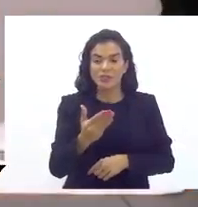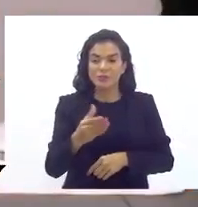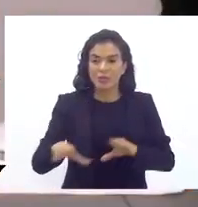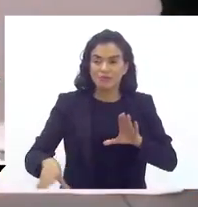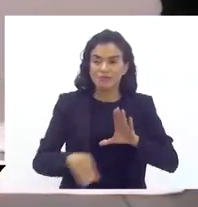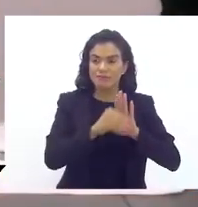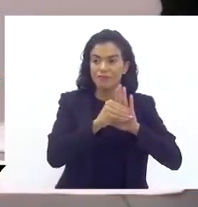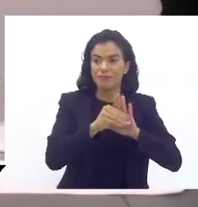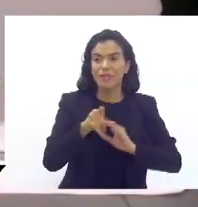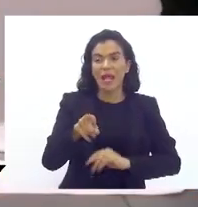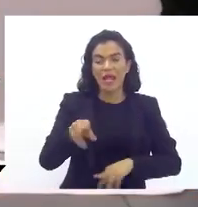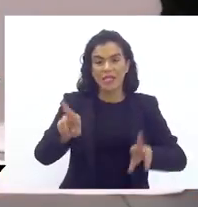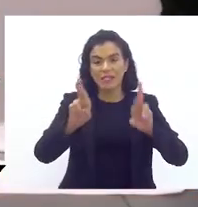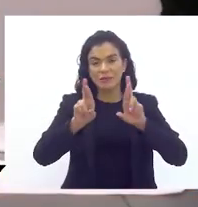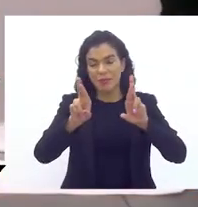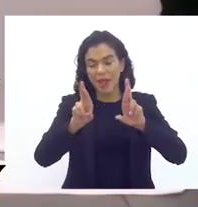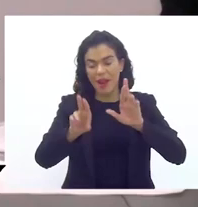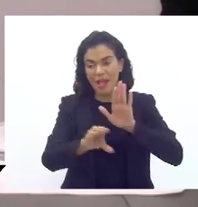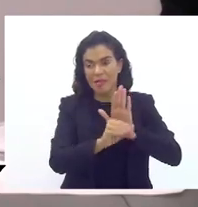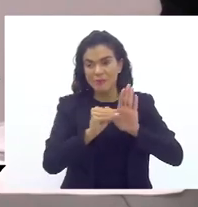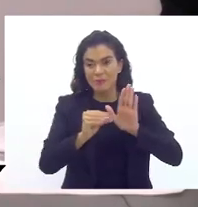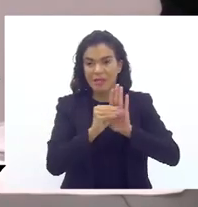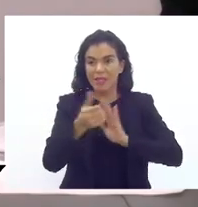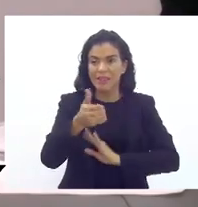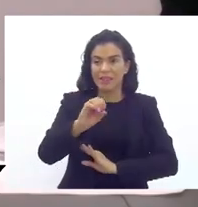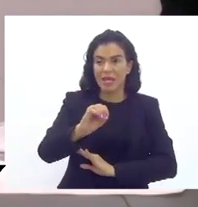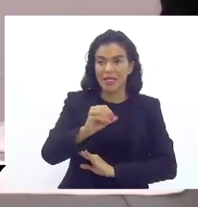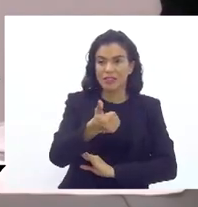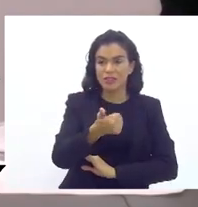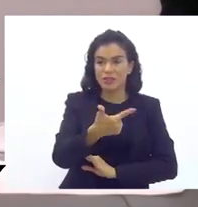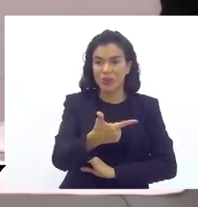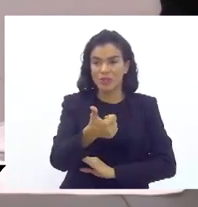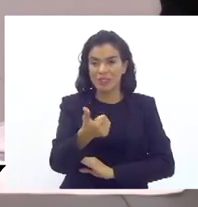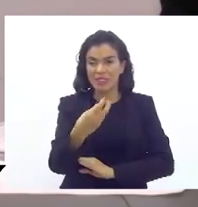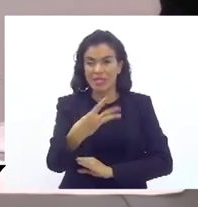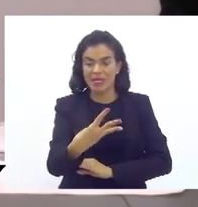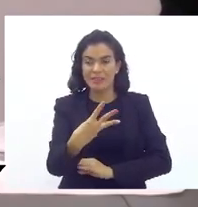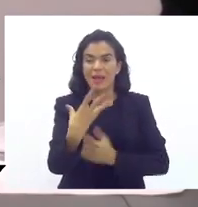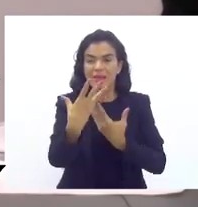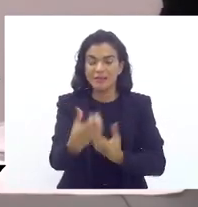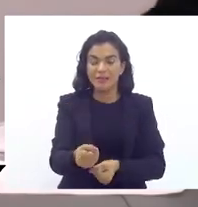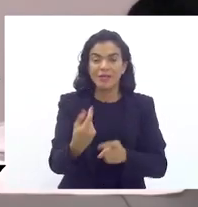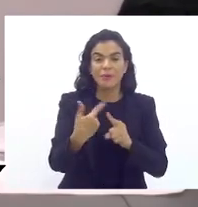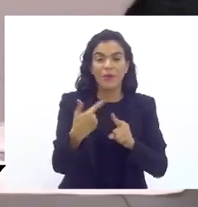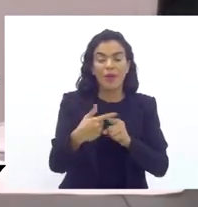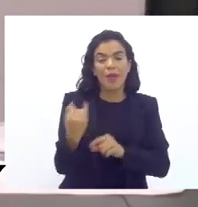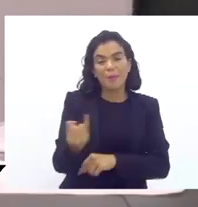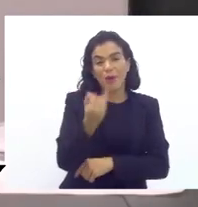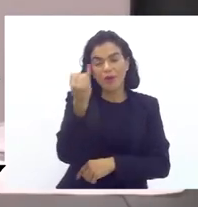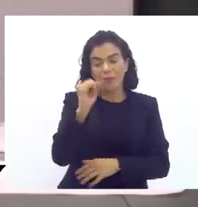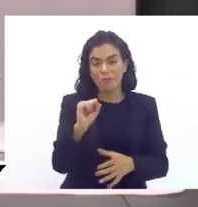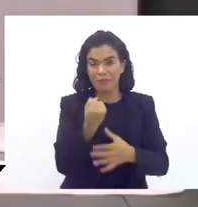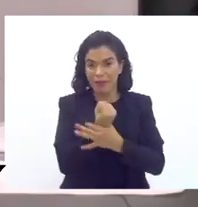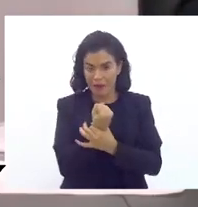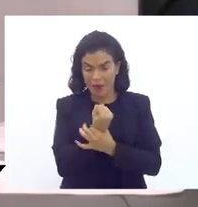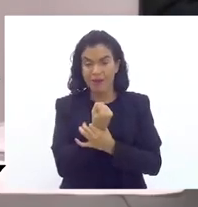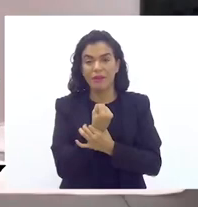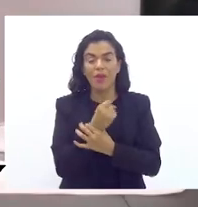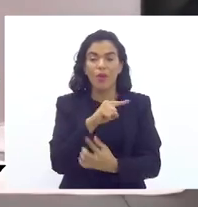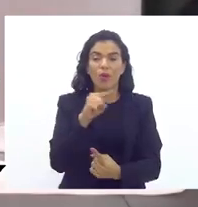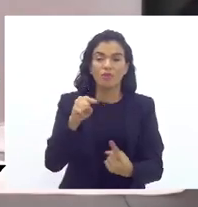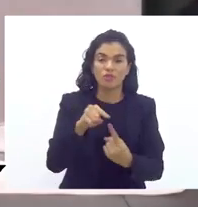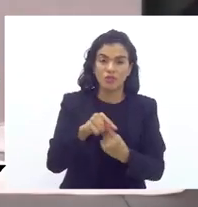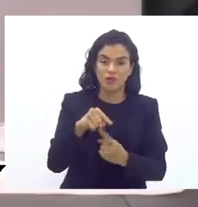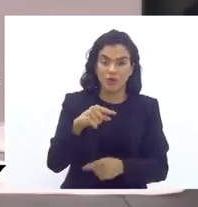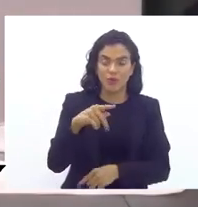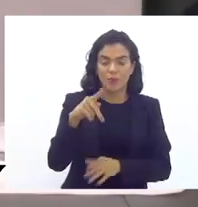que ela espera vezes emendas 10 12 13 aceitas pois são muito importantes para garantir o que pretende o